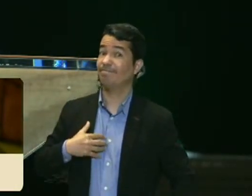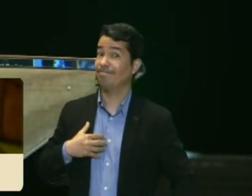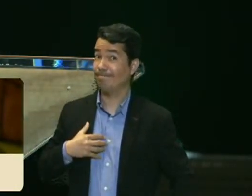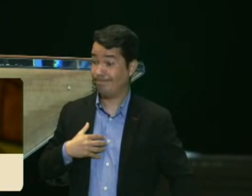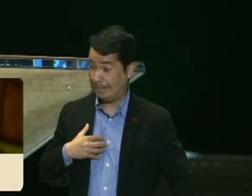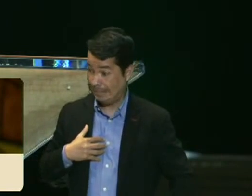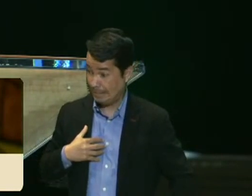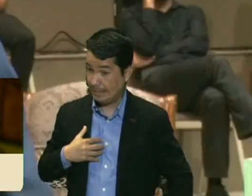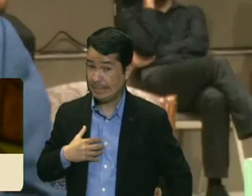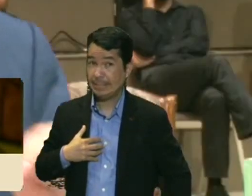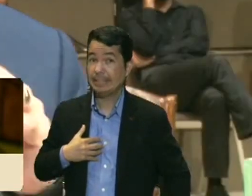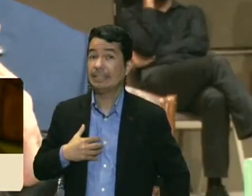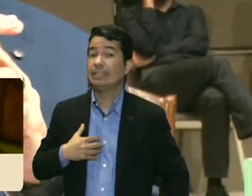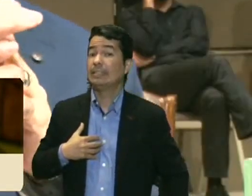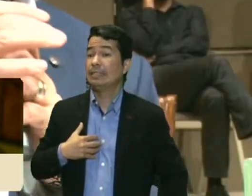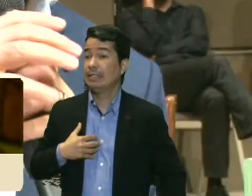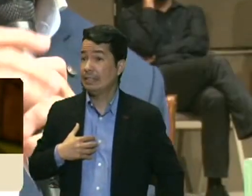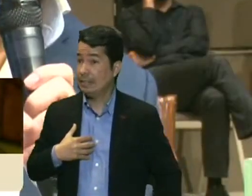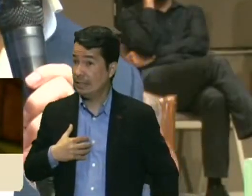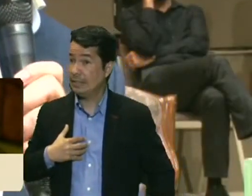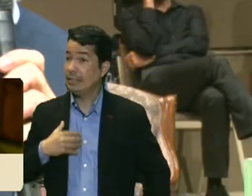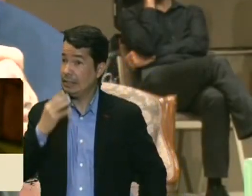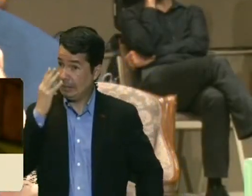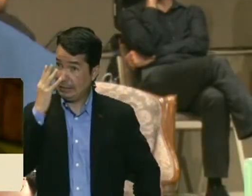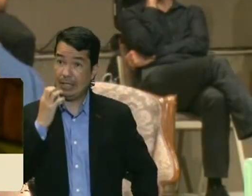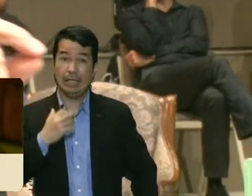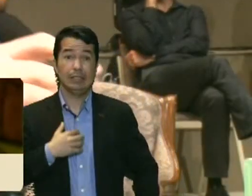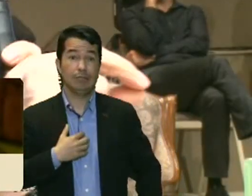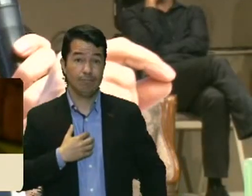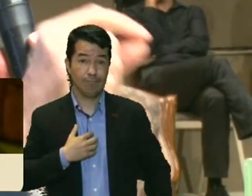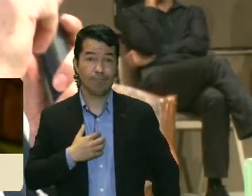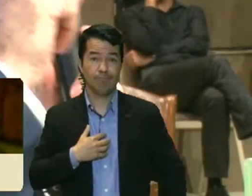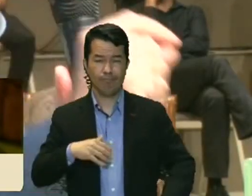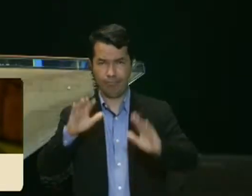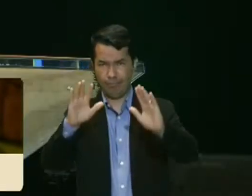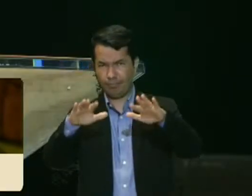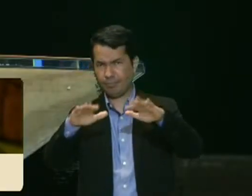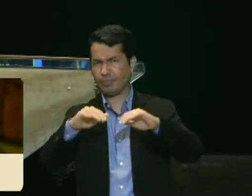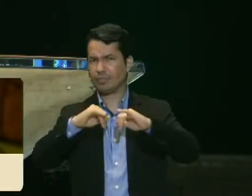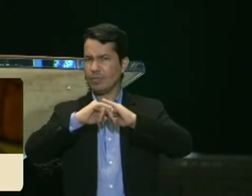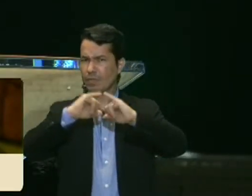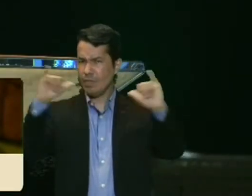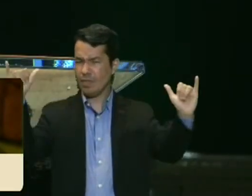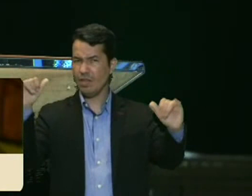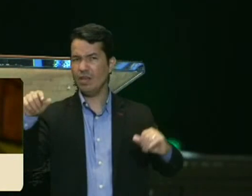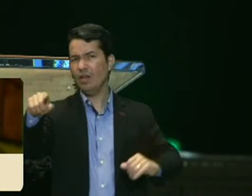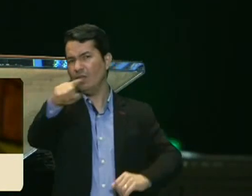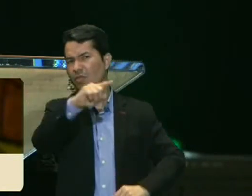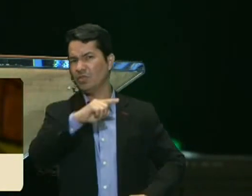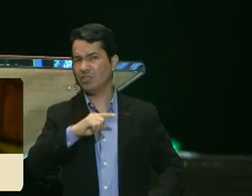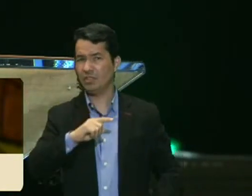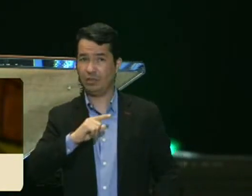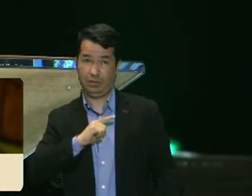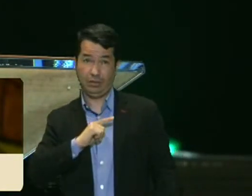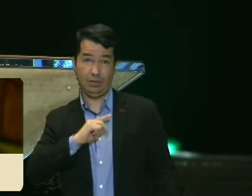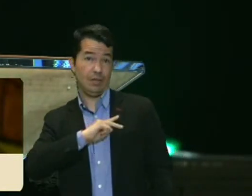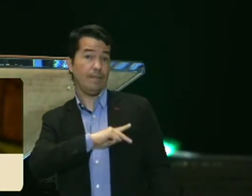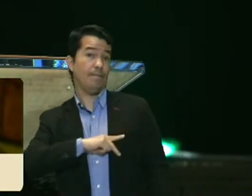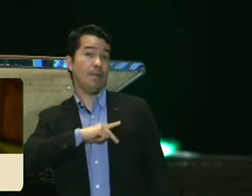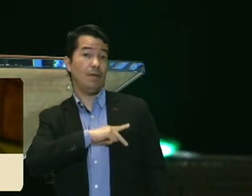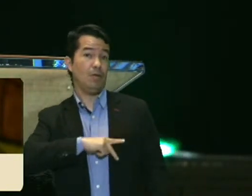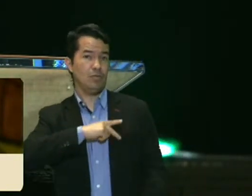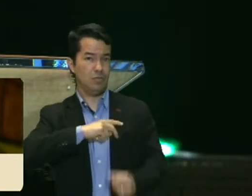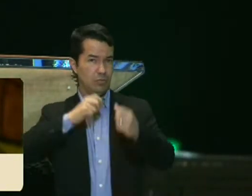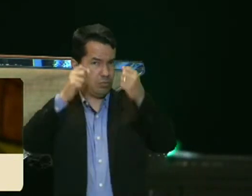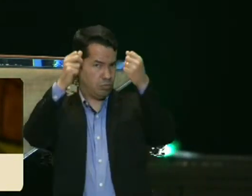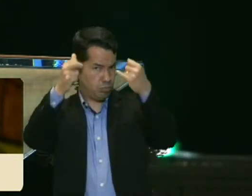Quero só destacar para você que Paulo não está falando aqui daquele sentido da ansiedade como uma doença que precisa ser